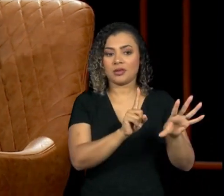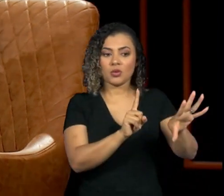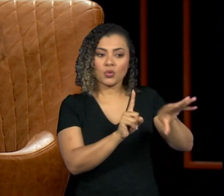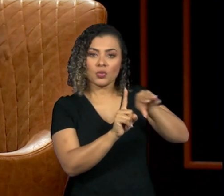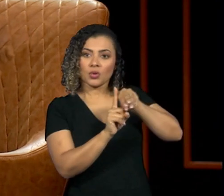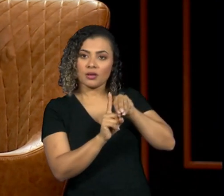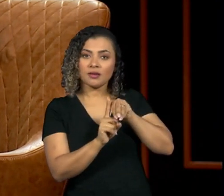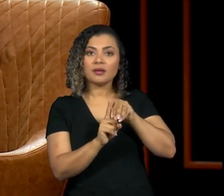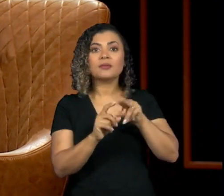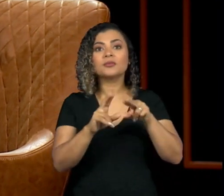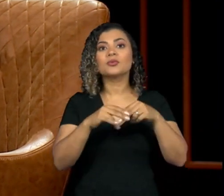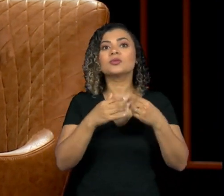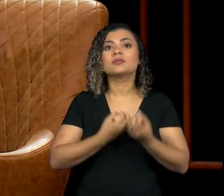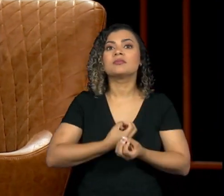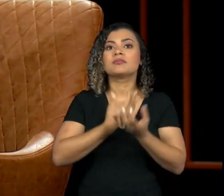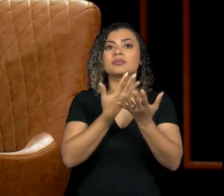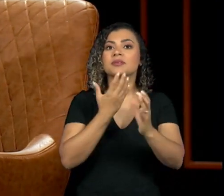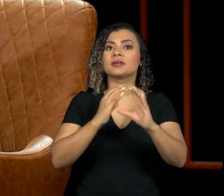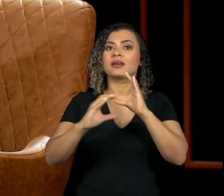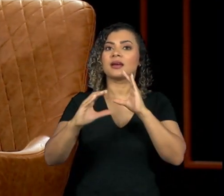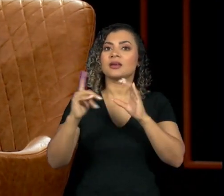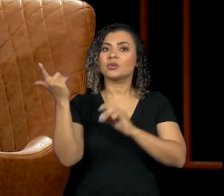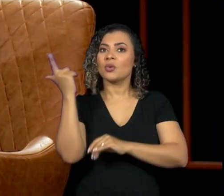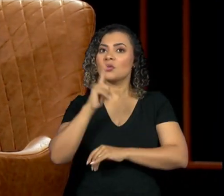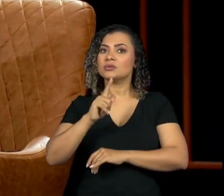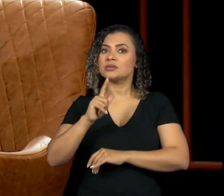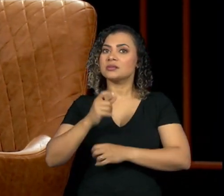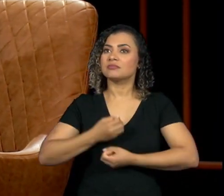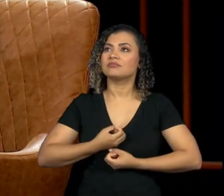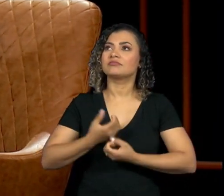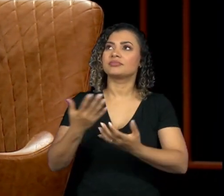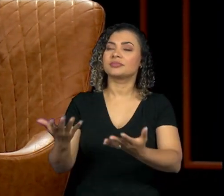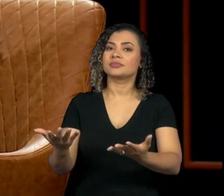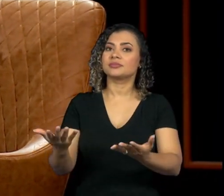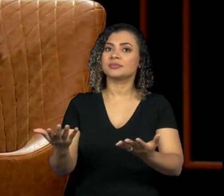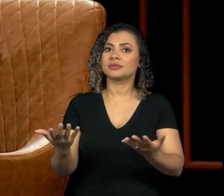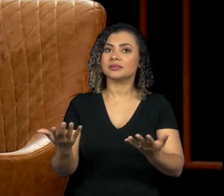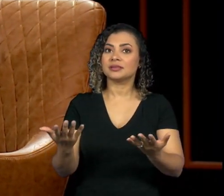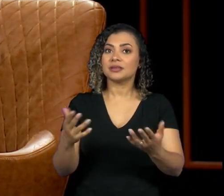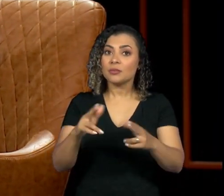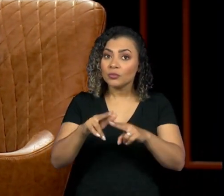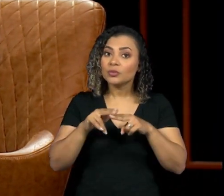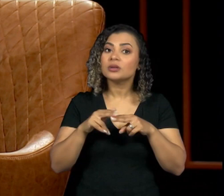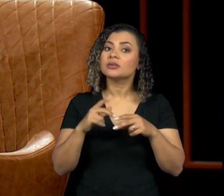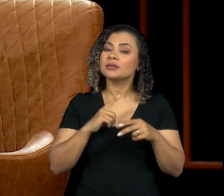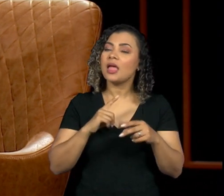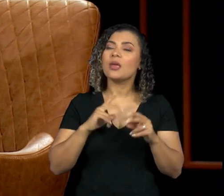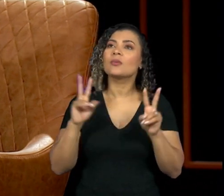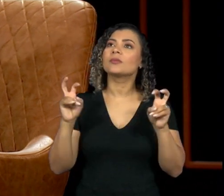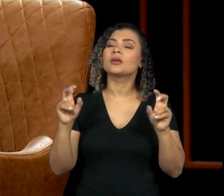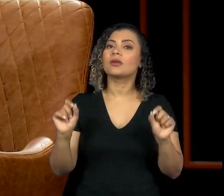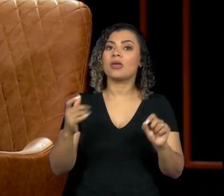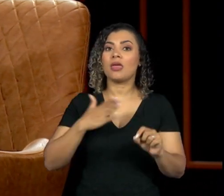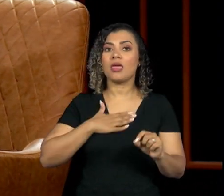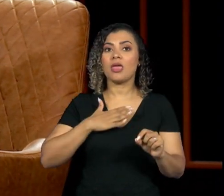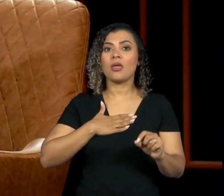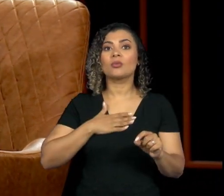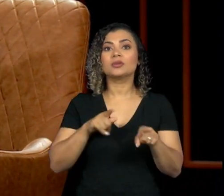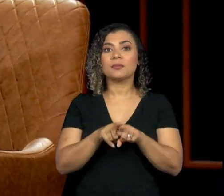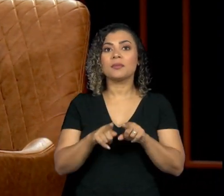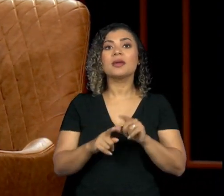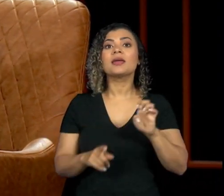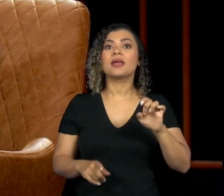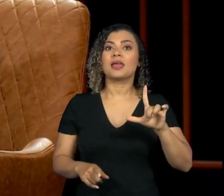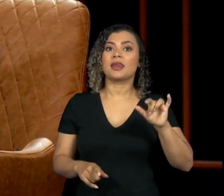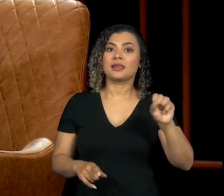canto é tão idiosincrático que eu não sei se alguém um dia vai conseguir cantá-lo. E tem a questão também de eu estar diferente para Elis Regina toda vez